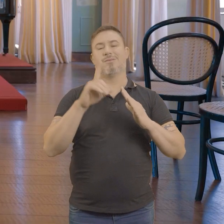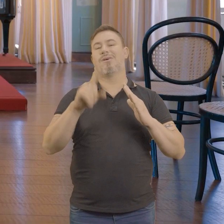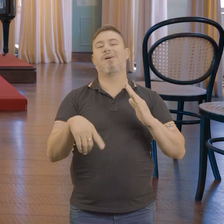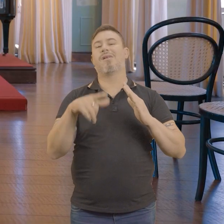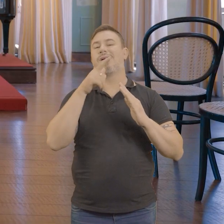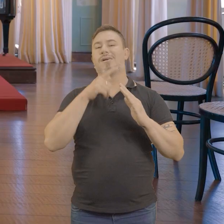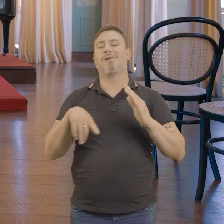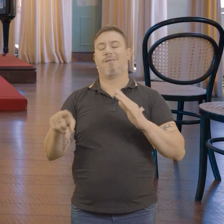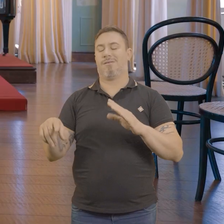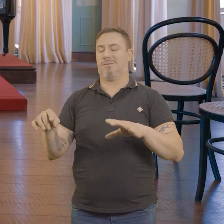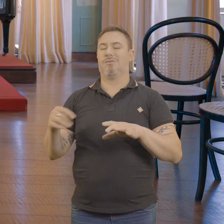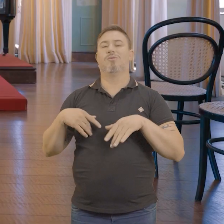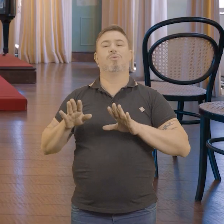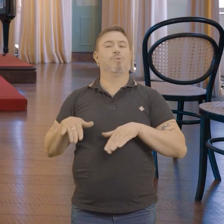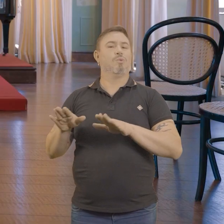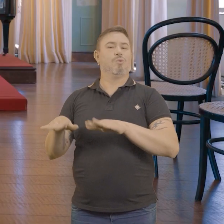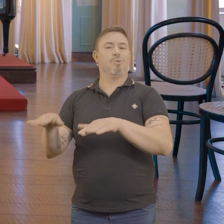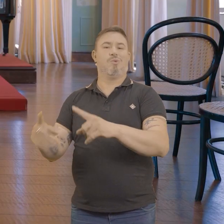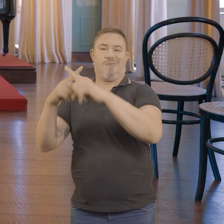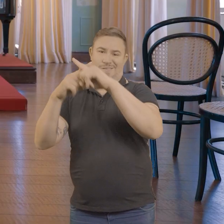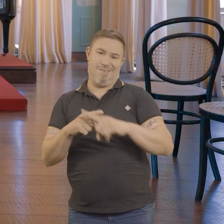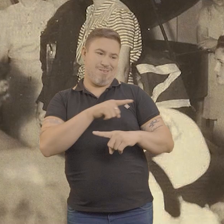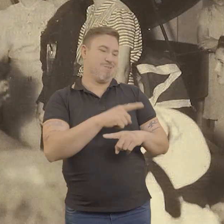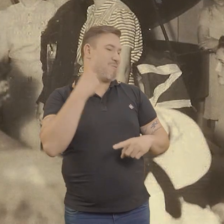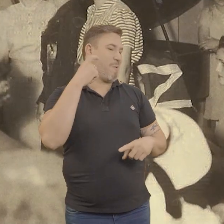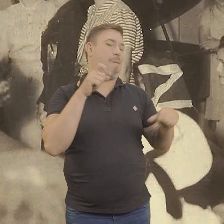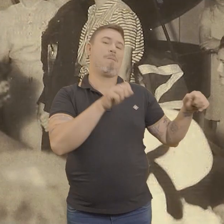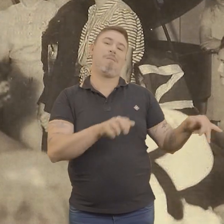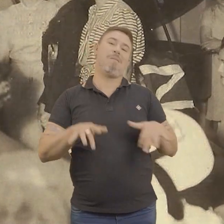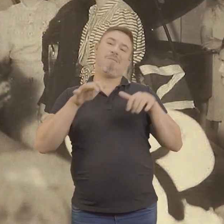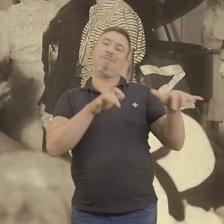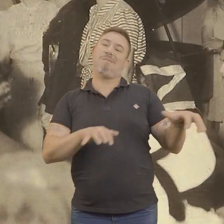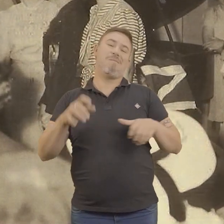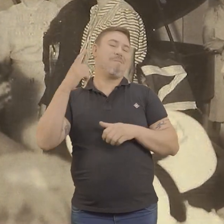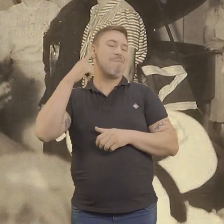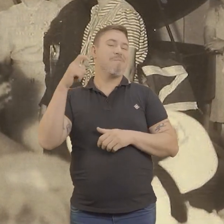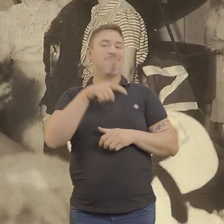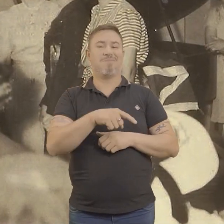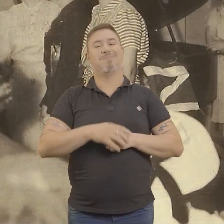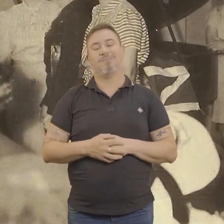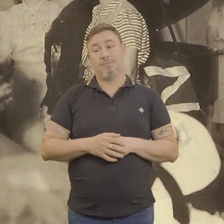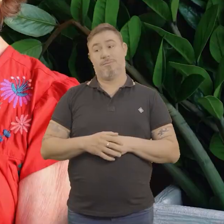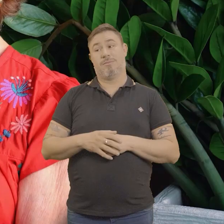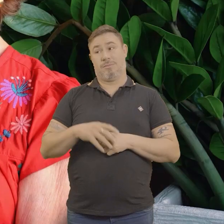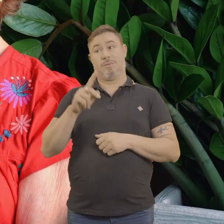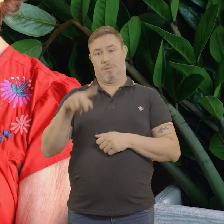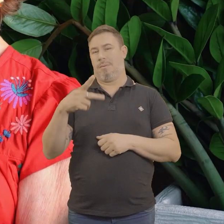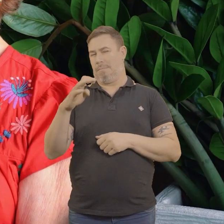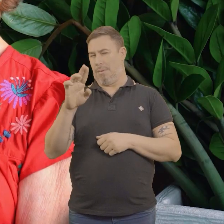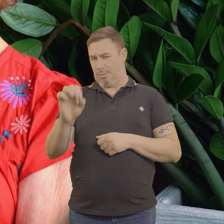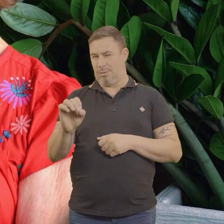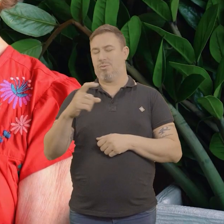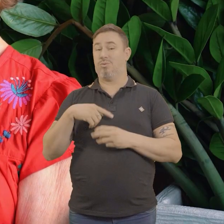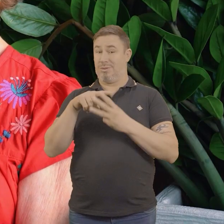de costura versus o som dos pianos, né? Assim, a paisagem sonora ali. E como o Paurilo era muito amigo